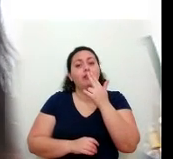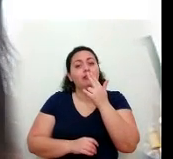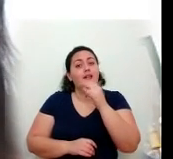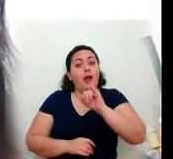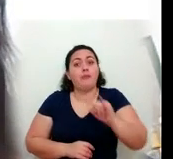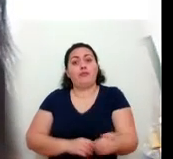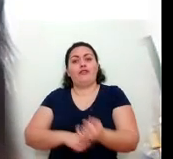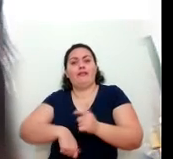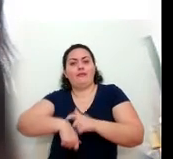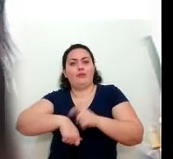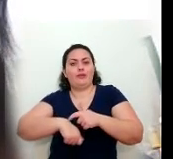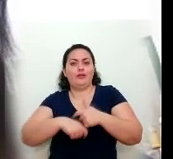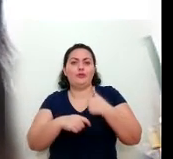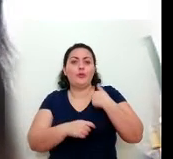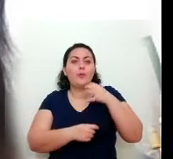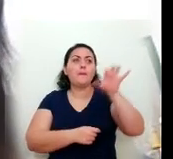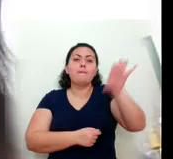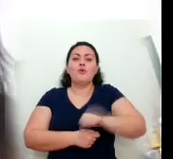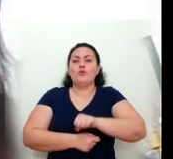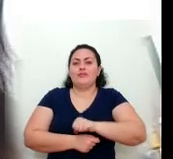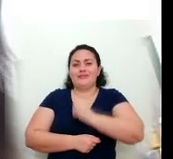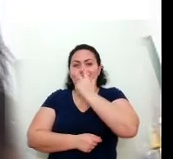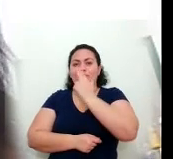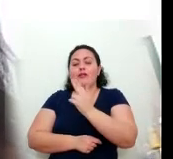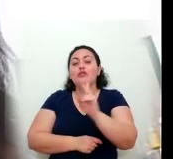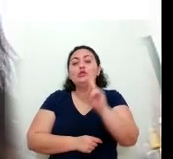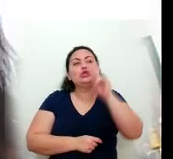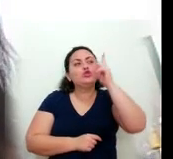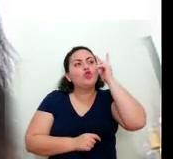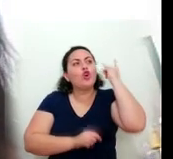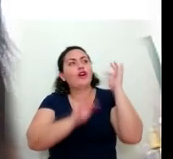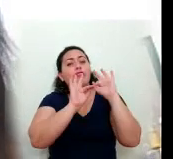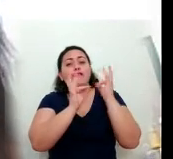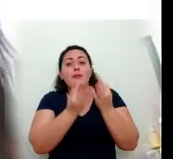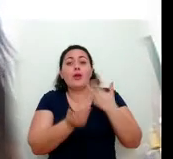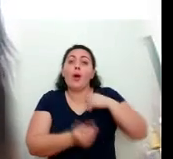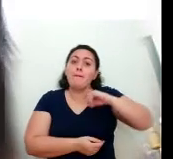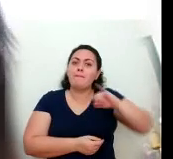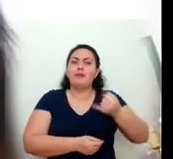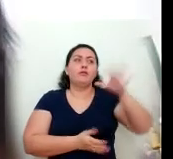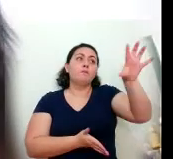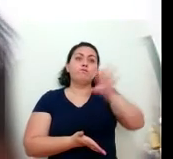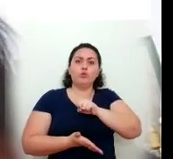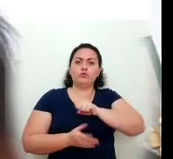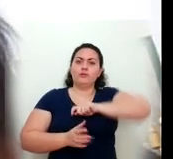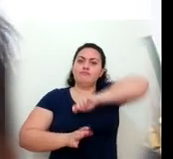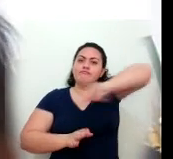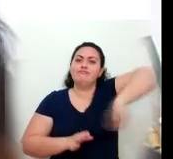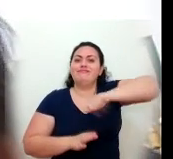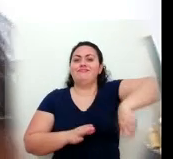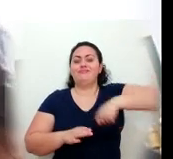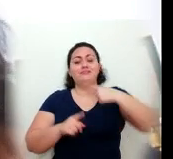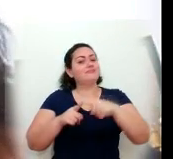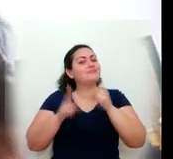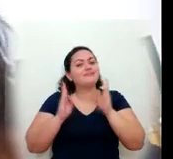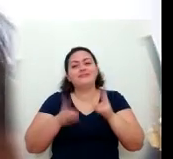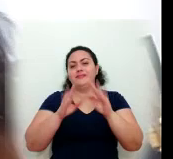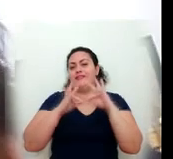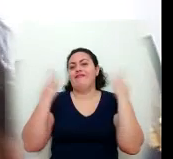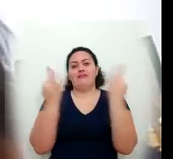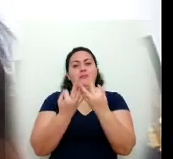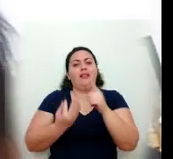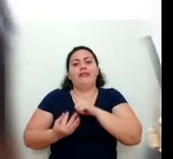excelente oportunidade de resgate de histórias familiares, né? Exatamente. Porque toda família, ela tem aquele prato que é da família, né? Que a